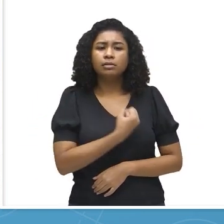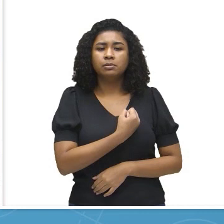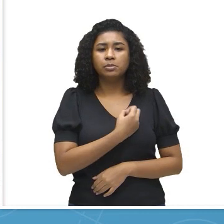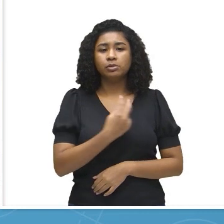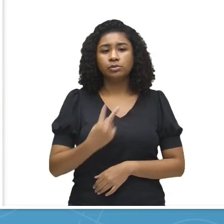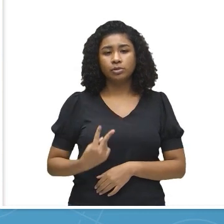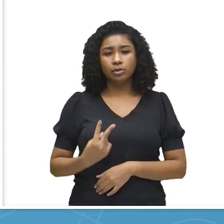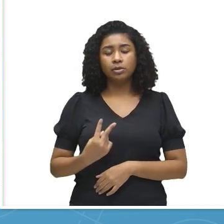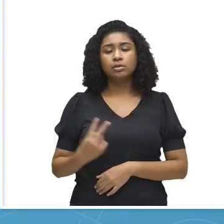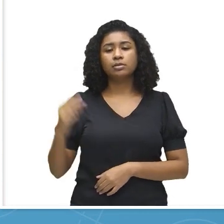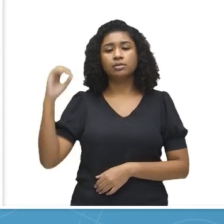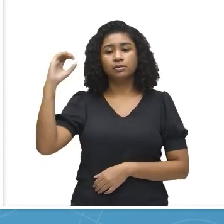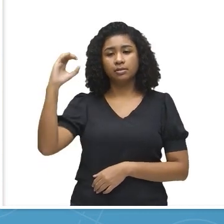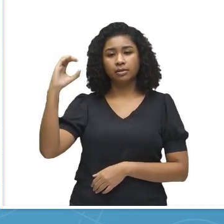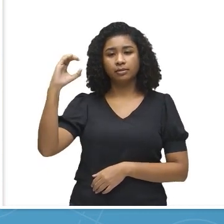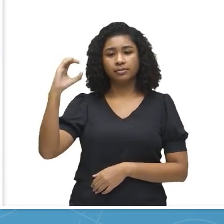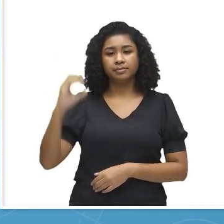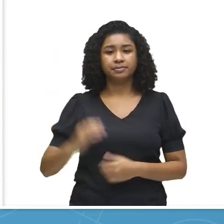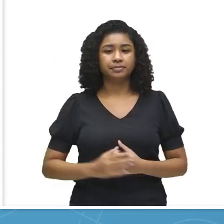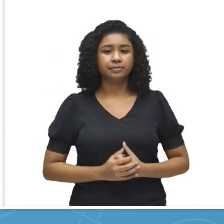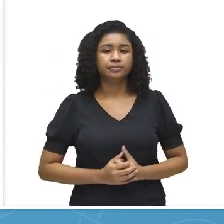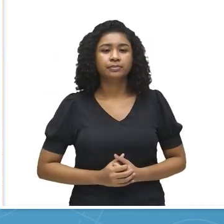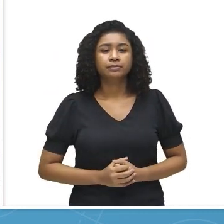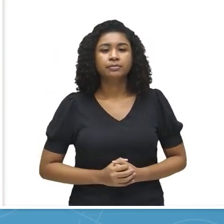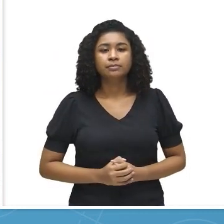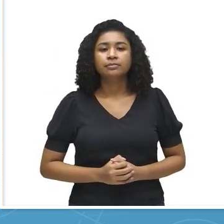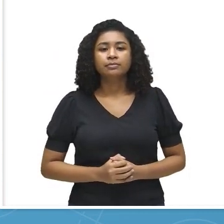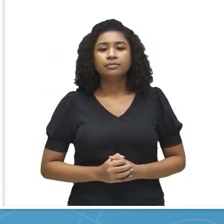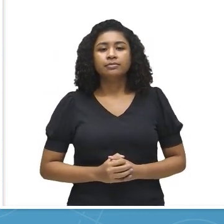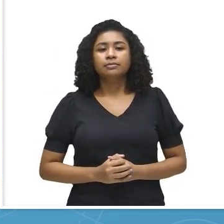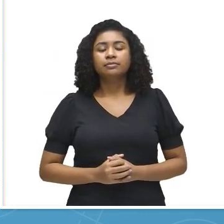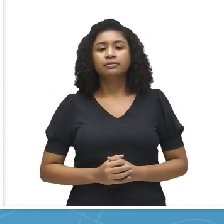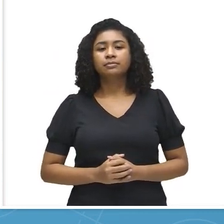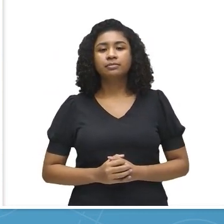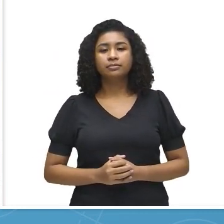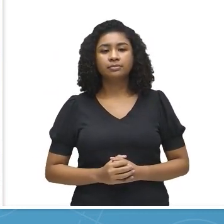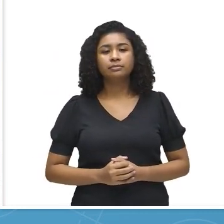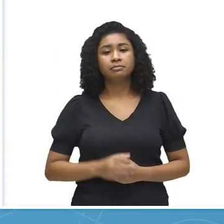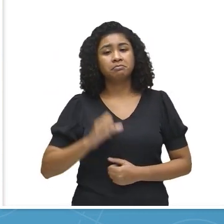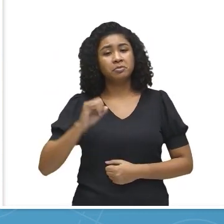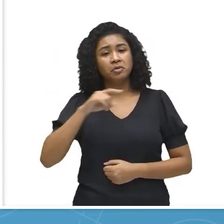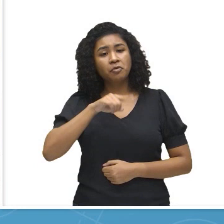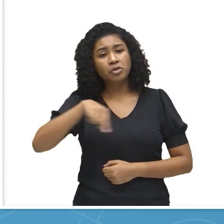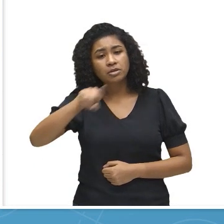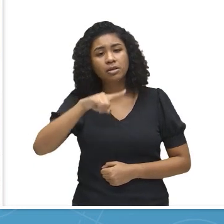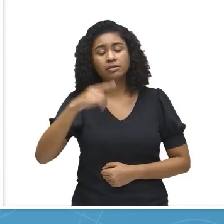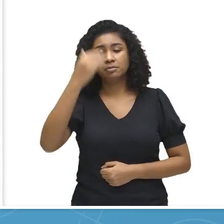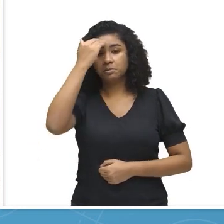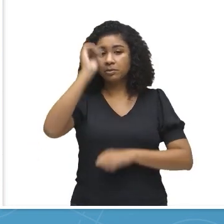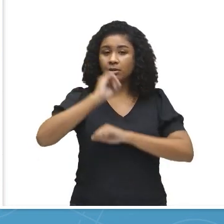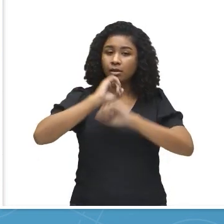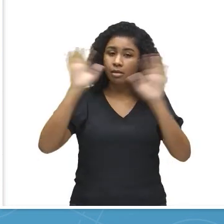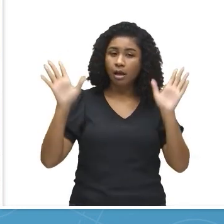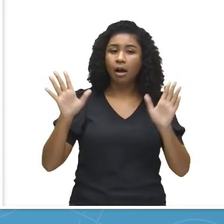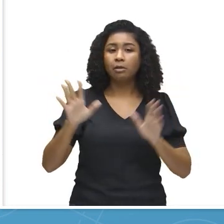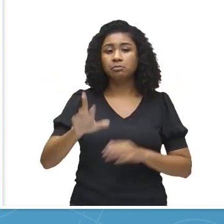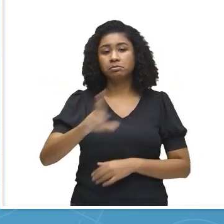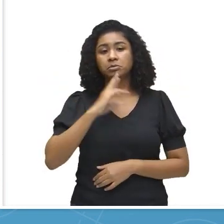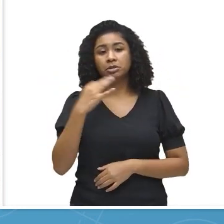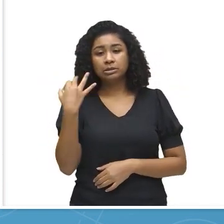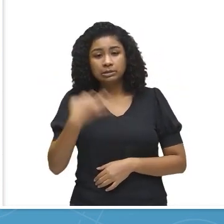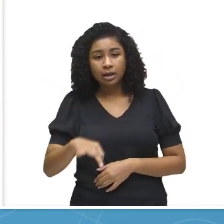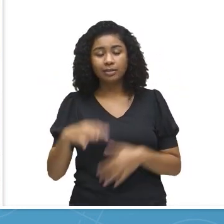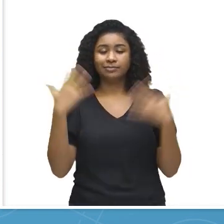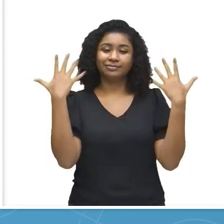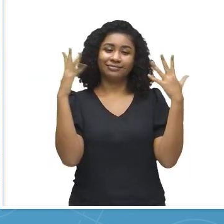a alternativa C. Para quem conseguiu compreender e conseguiu acertar a questão, meus